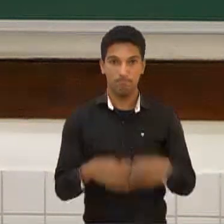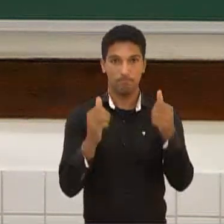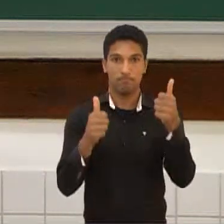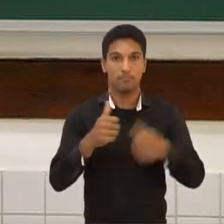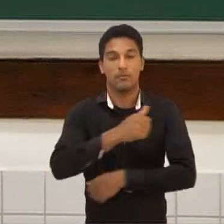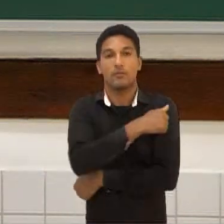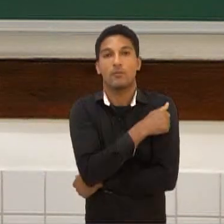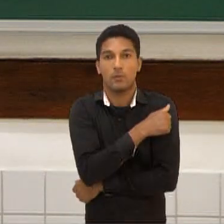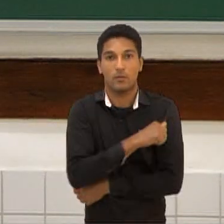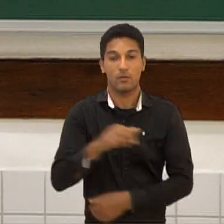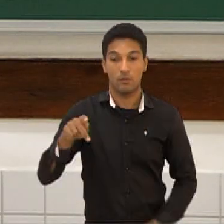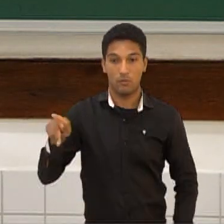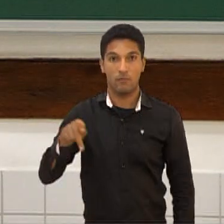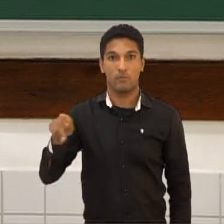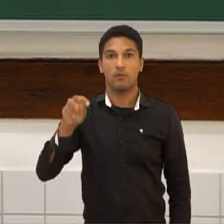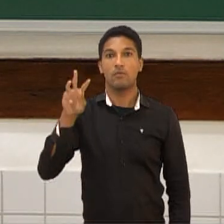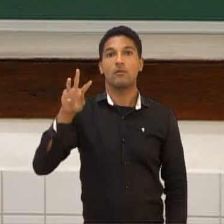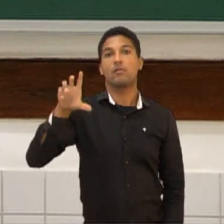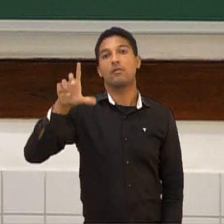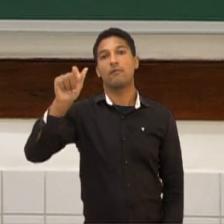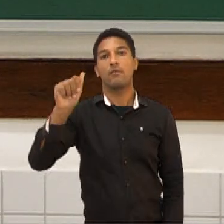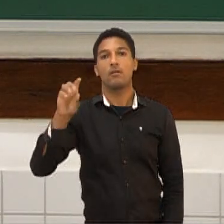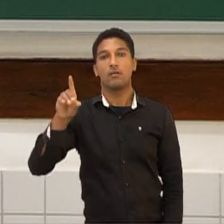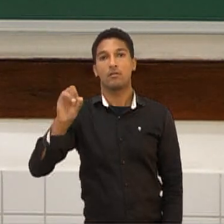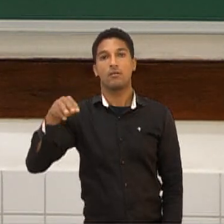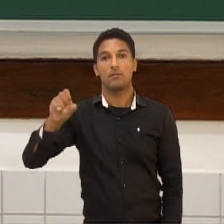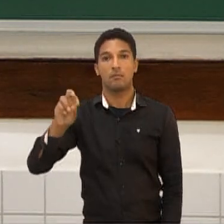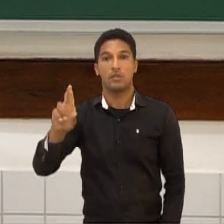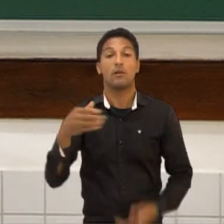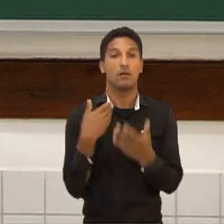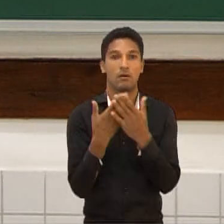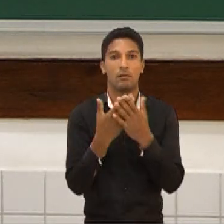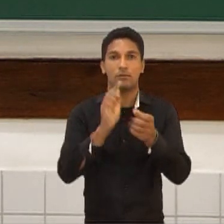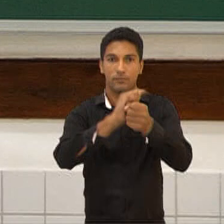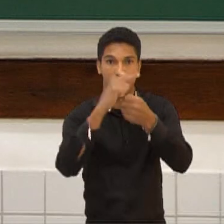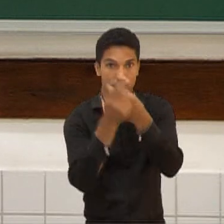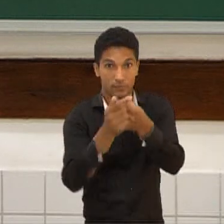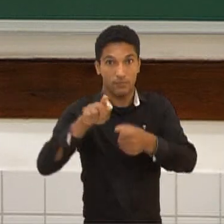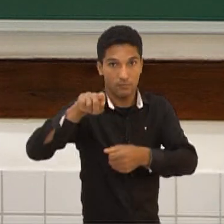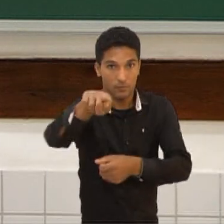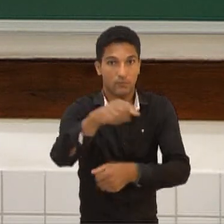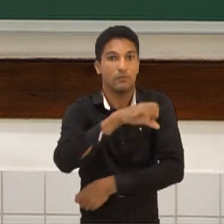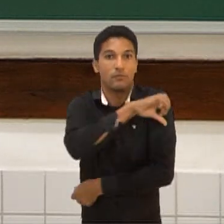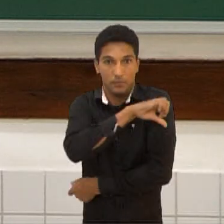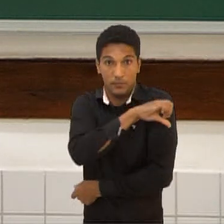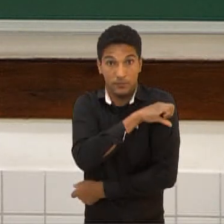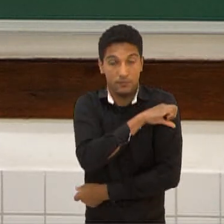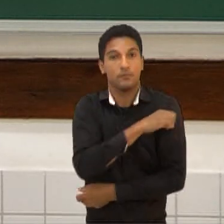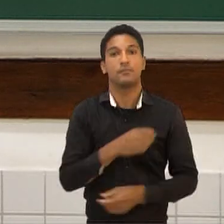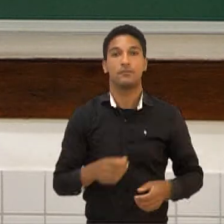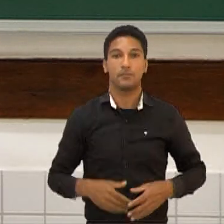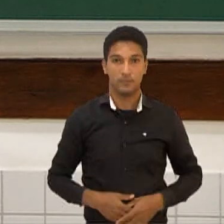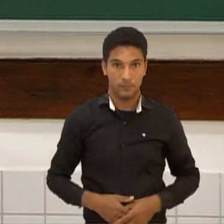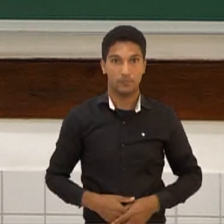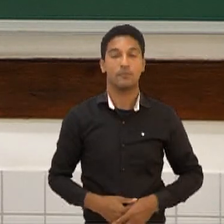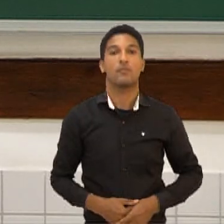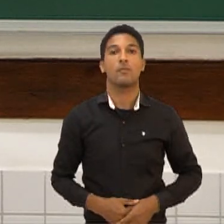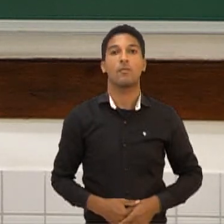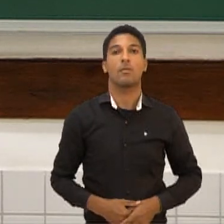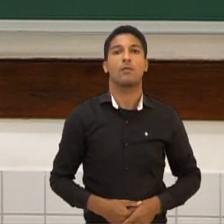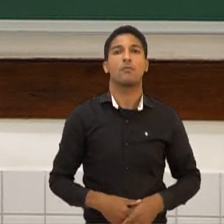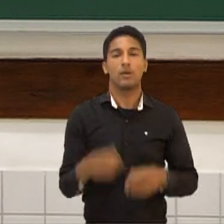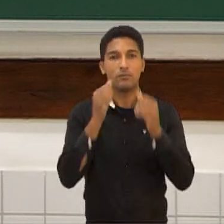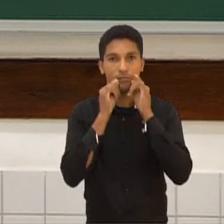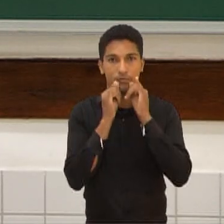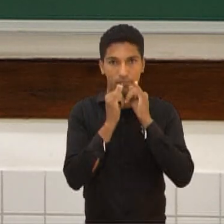Salve, salve, galera! Professor Vladimir na área com mais uma aula de Geografia para você do nono ano do Ensino Fundamental. E antes do tema